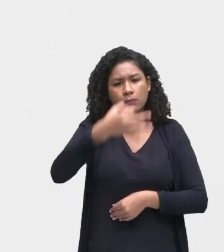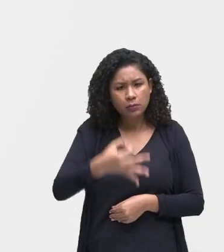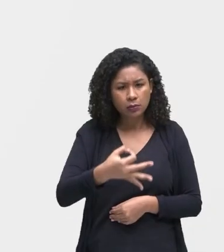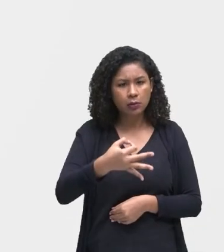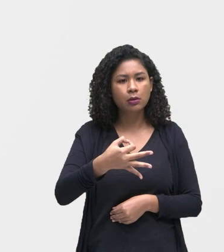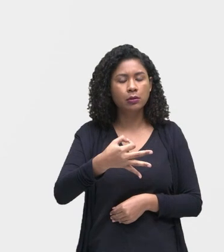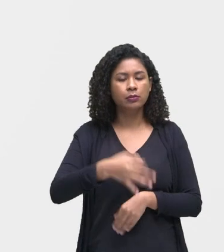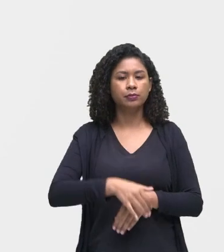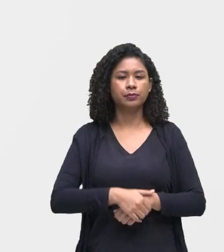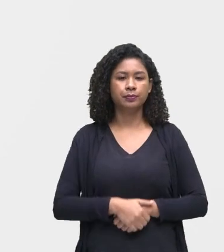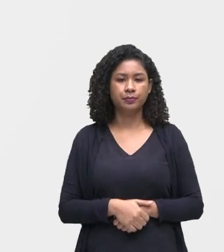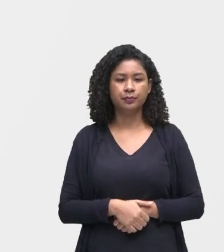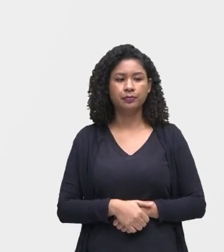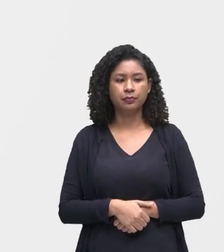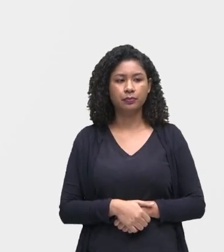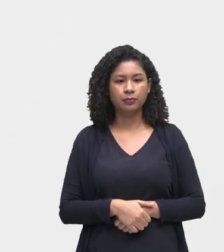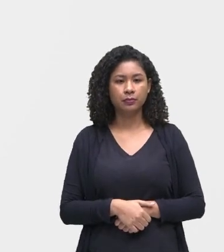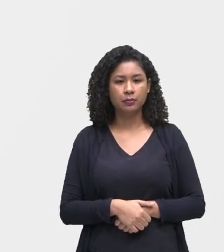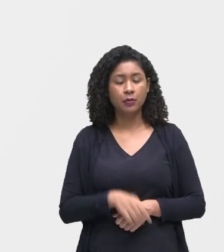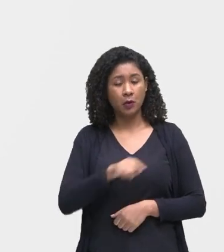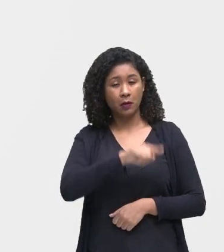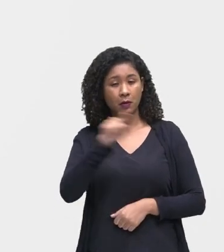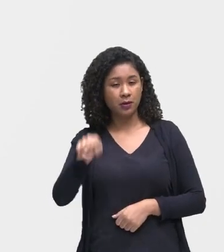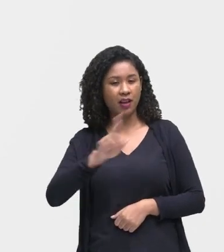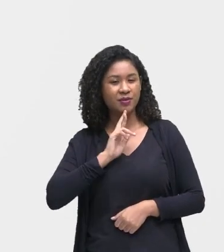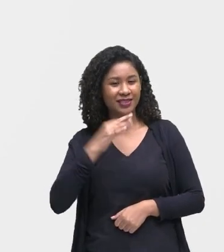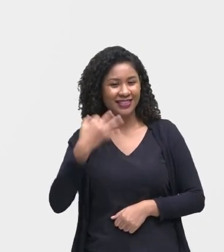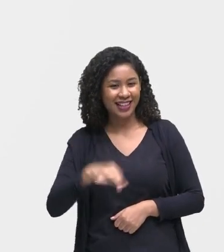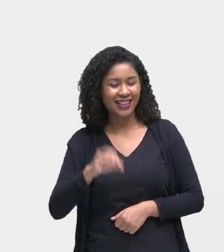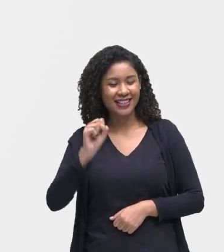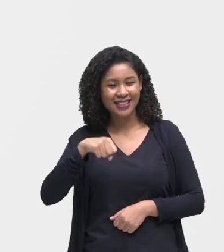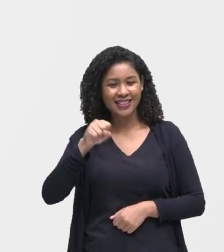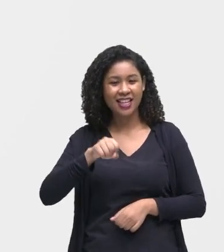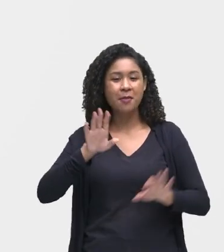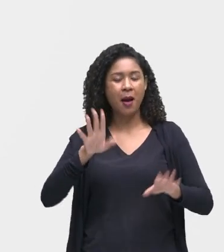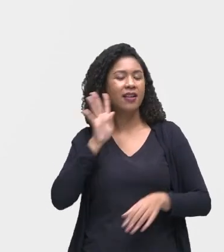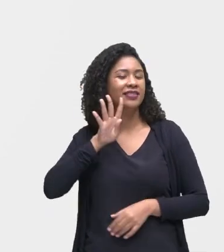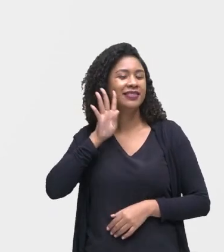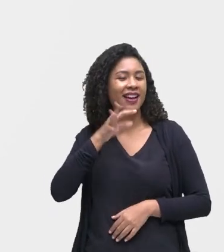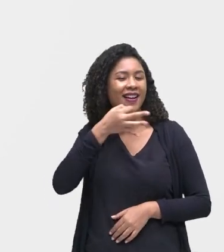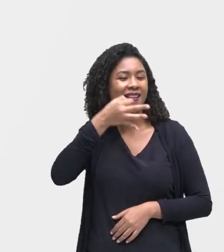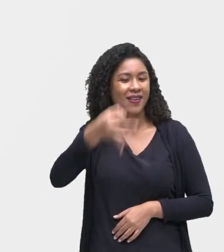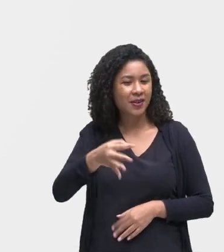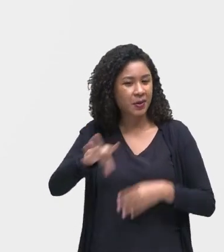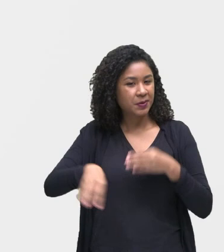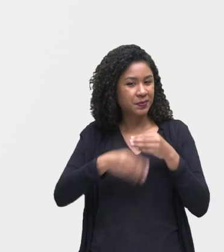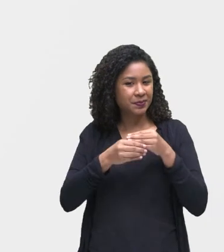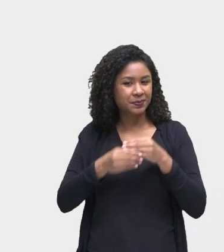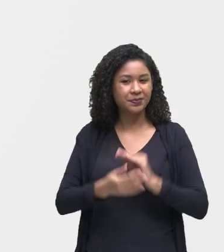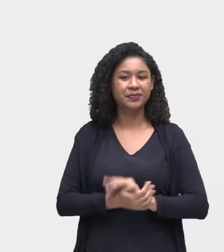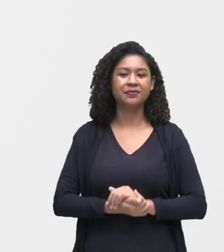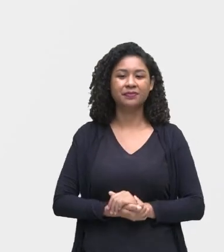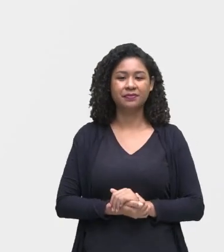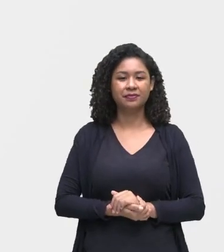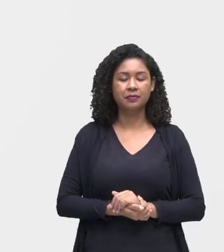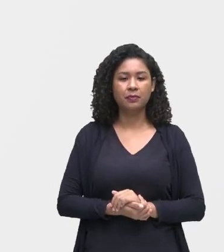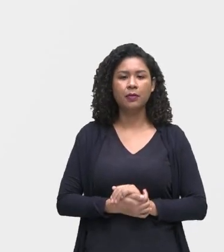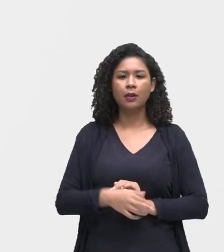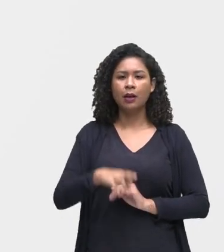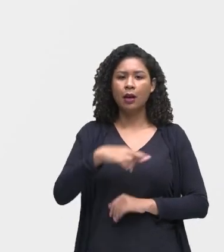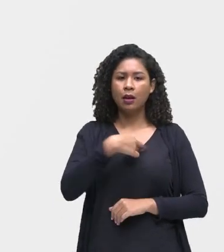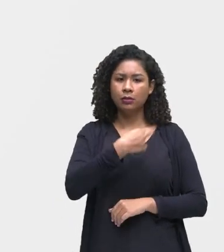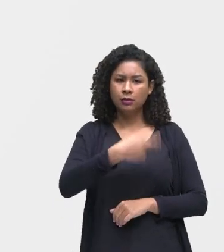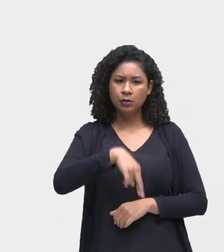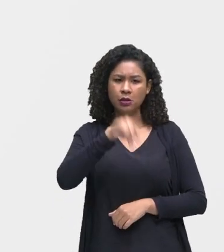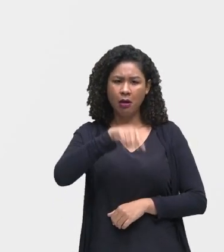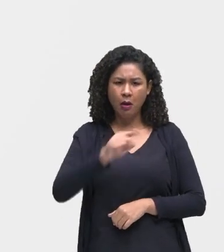isso, né? Todos vocês, de certa forma, acertaram, mas é legal a gente fazer um comentário, né? Não somente as religiões são as únicas formas